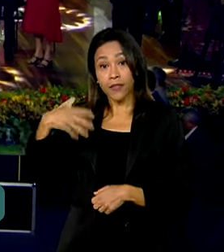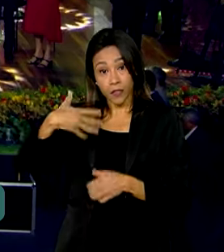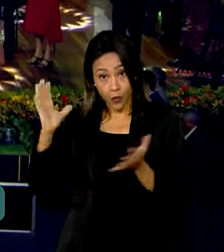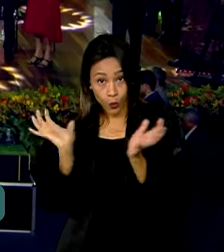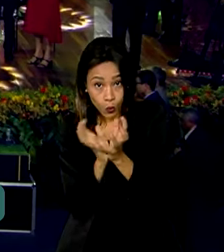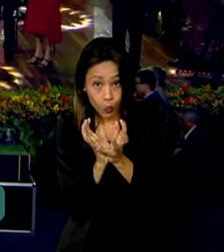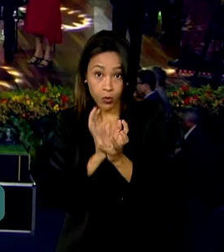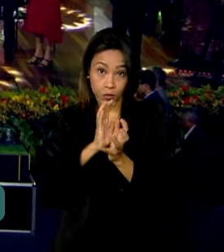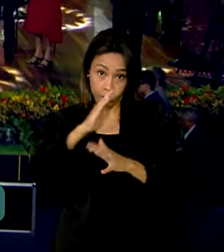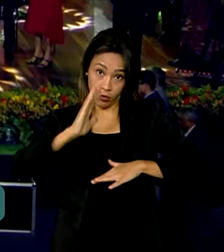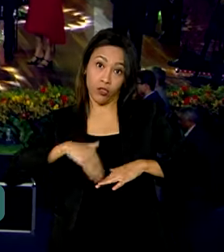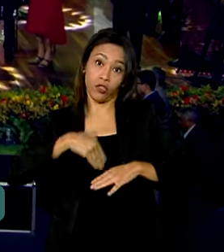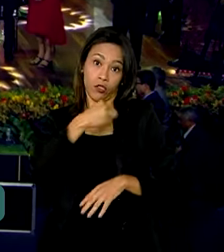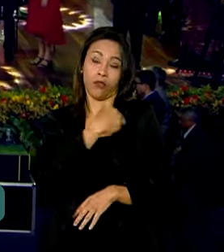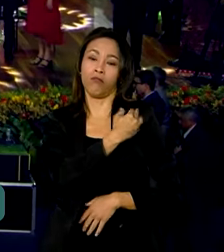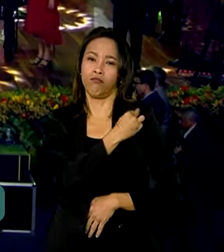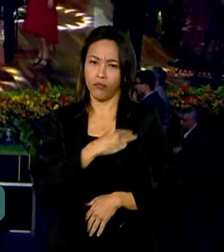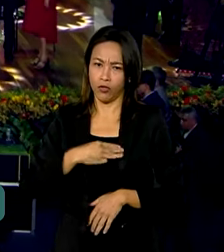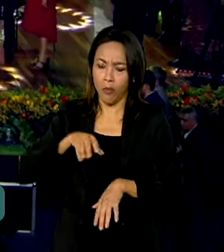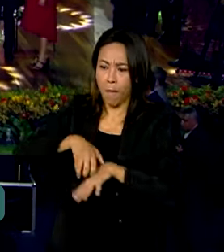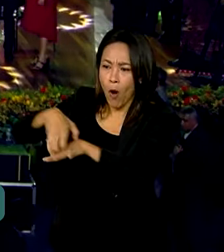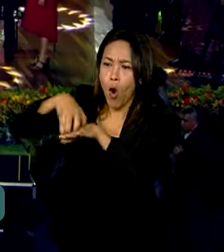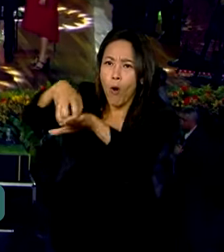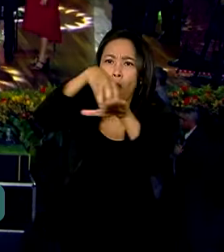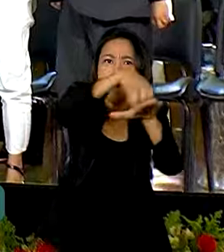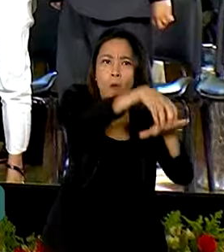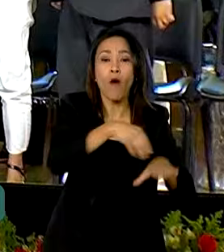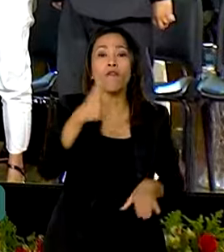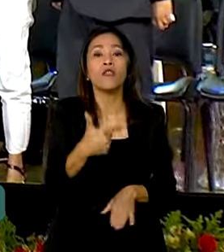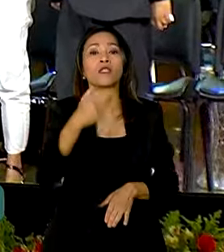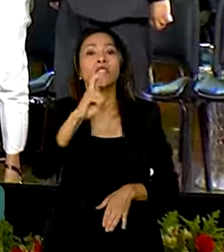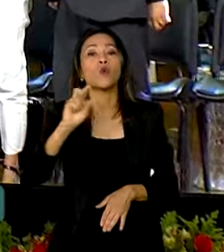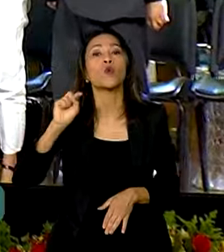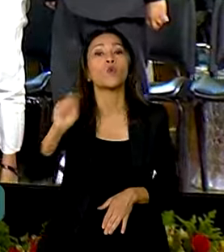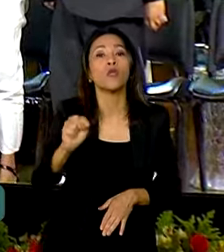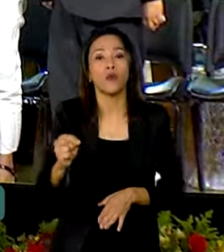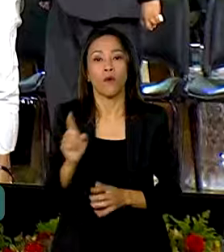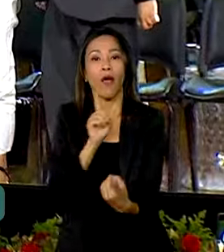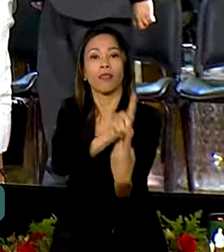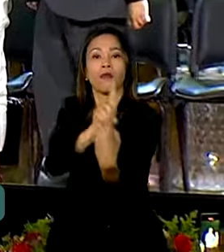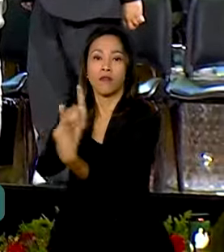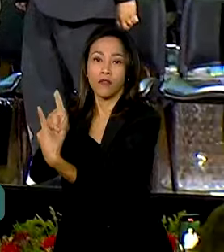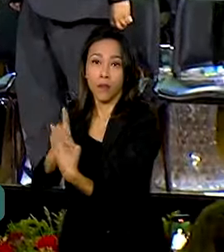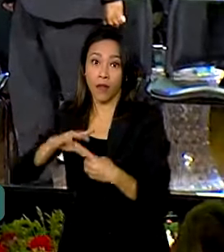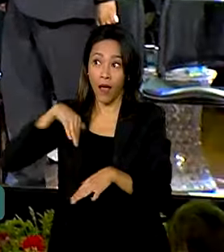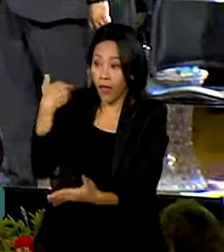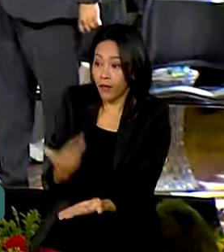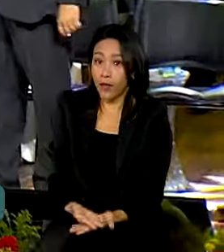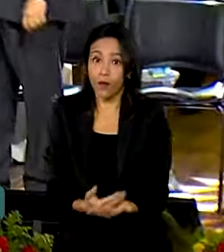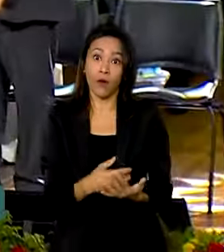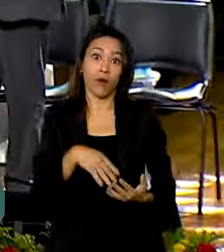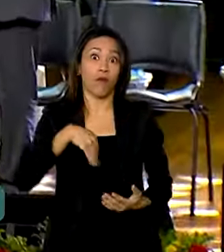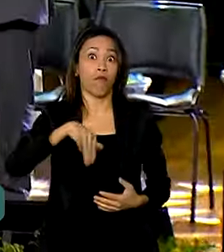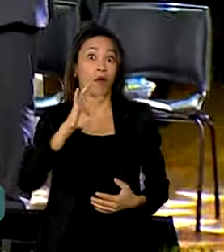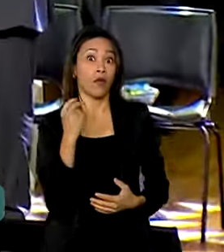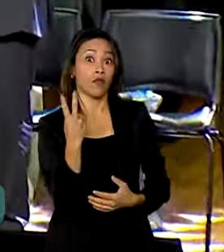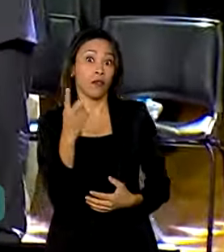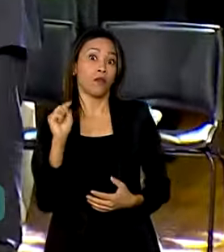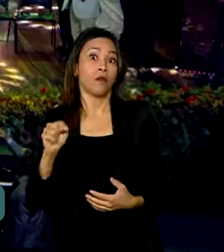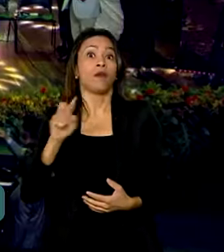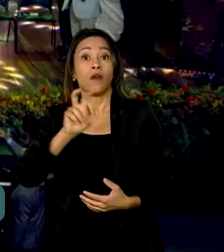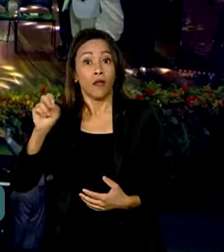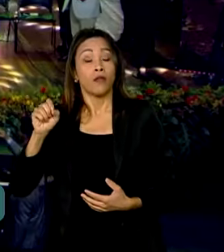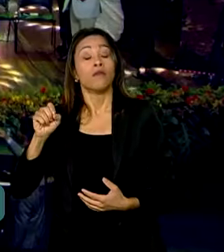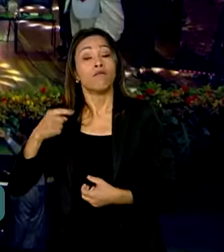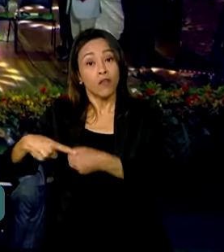realizou mais de 25 mil atendimentos em todo o país. Até agora, cerca de 1.500 municípios participaram da